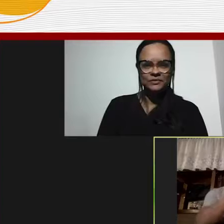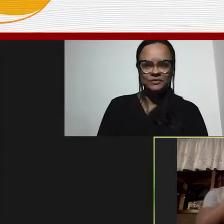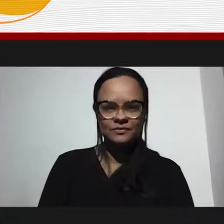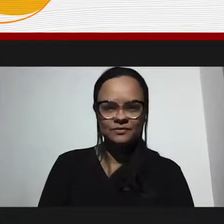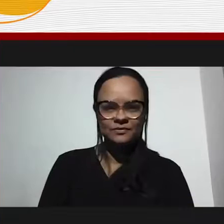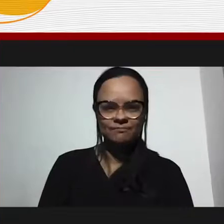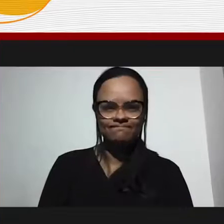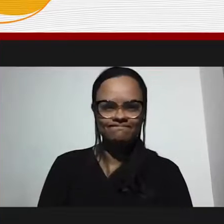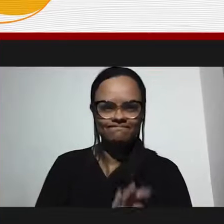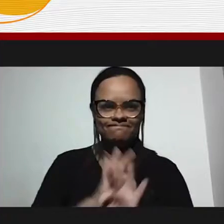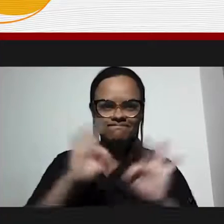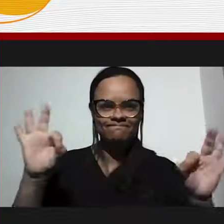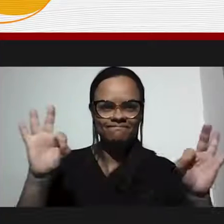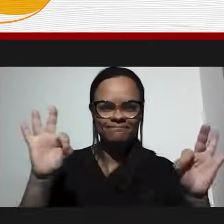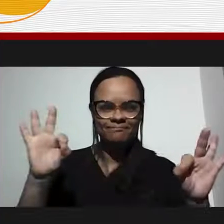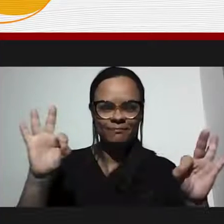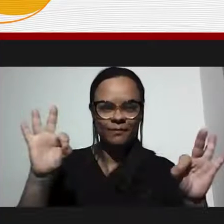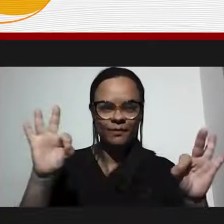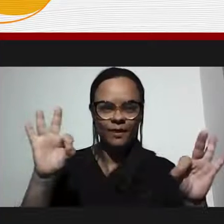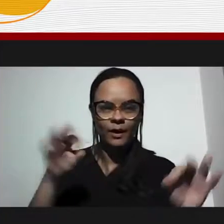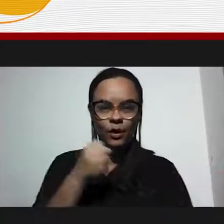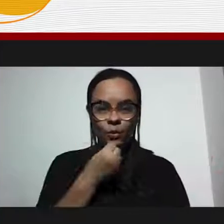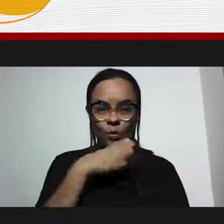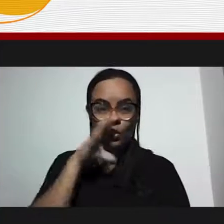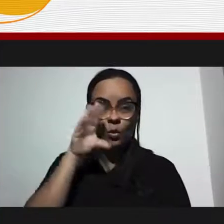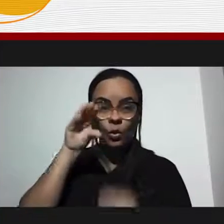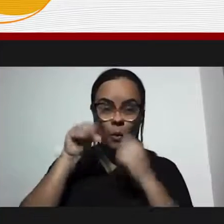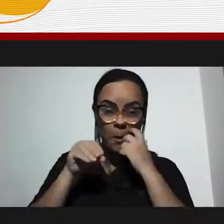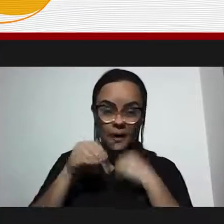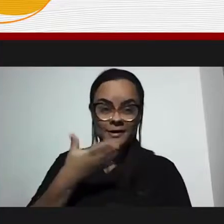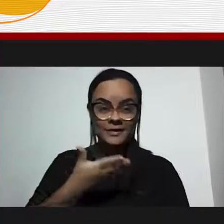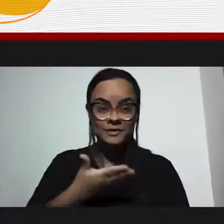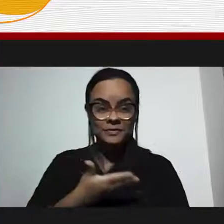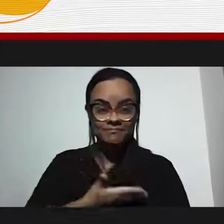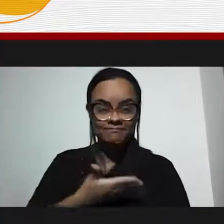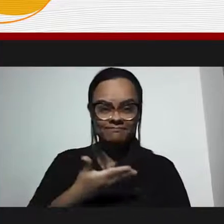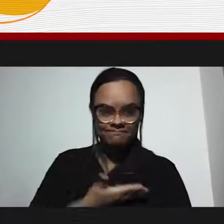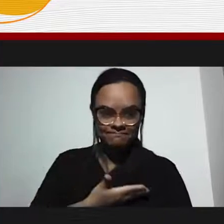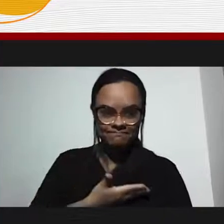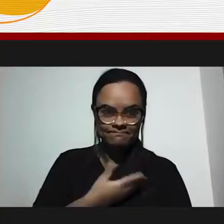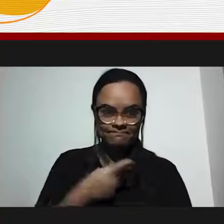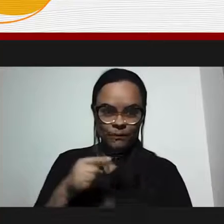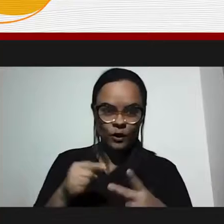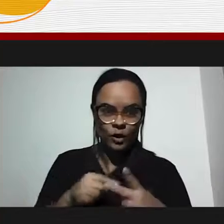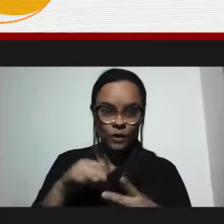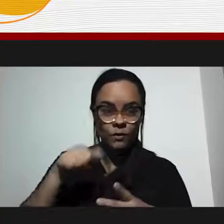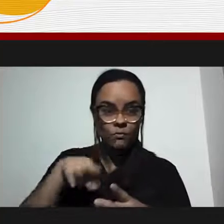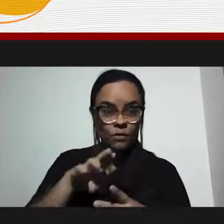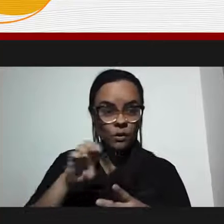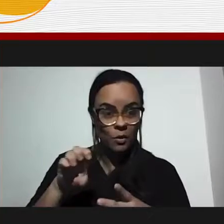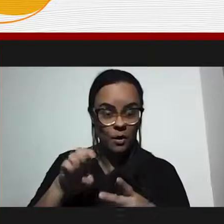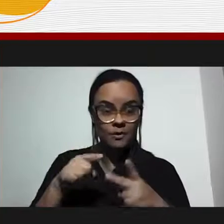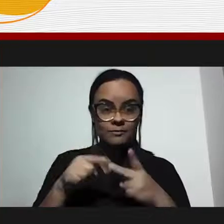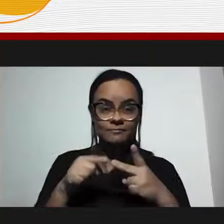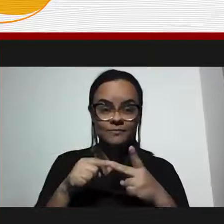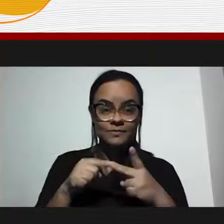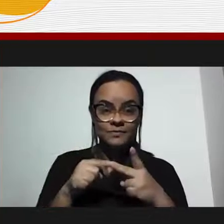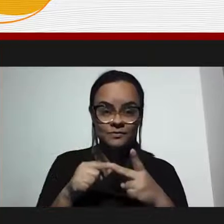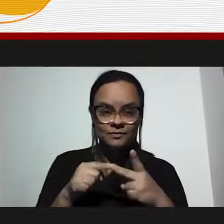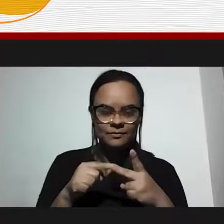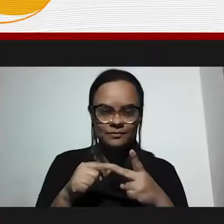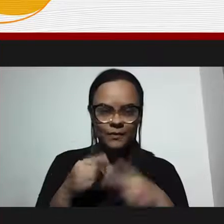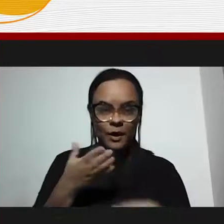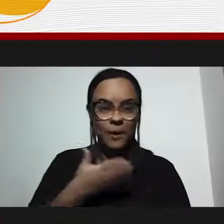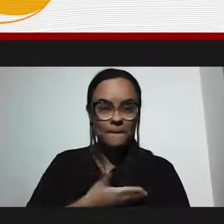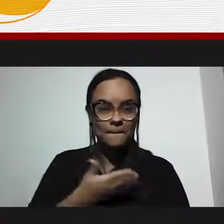Que maravilha! Muito boa noite, Lu, minha grande amiga, né? André, que bateu um papo aí logo no início. Meu